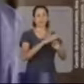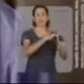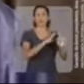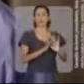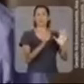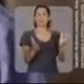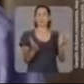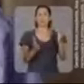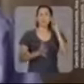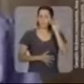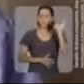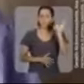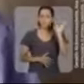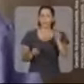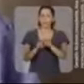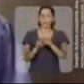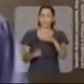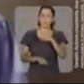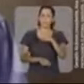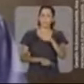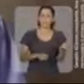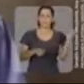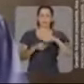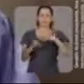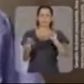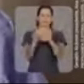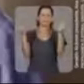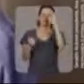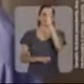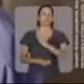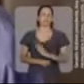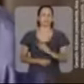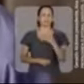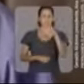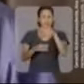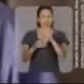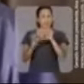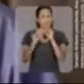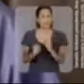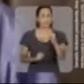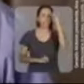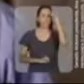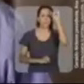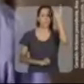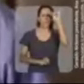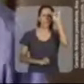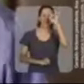que o PT volte a quebrar o país. Seu voto pode evitar um